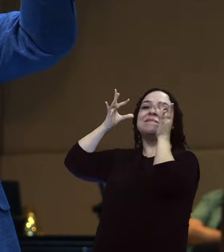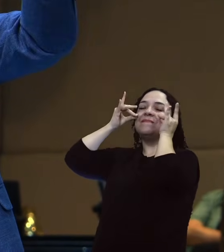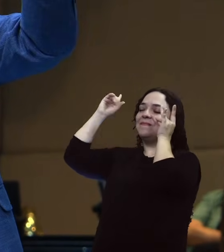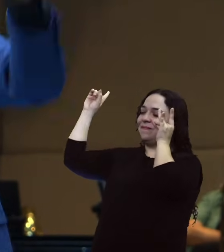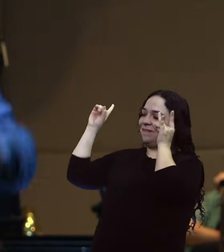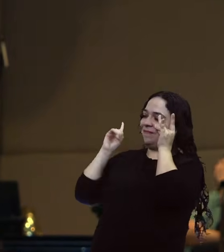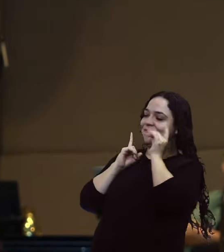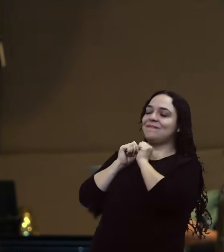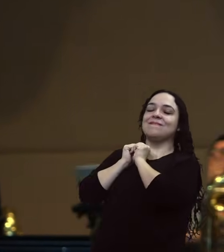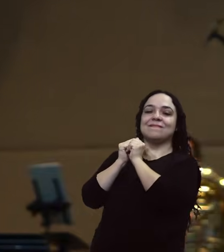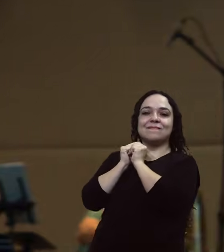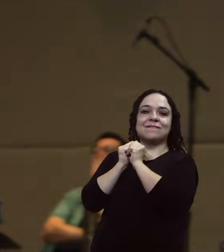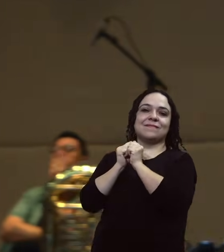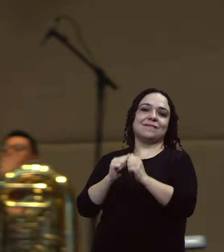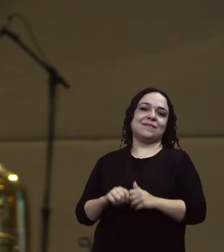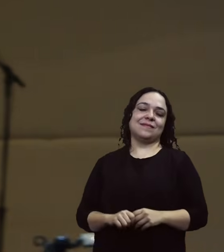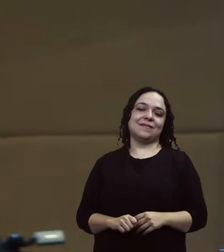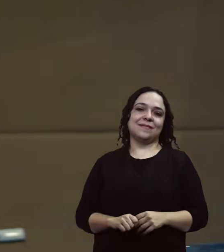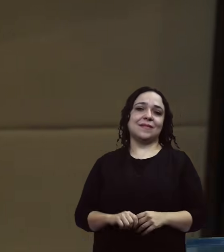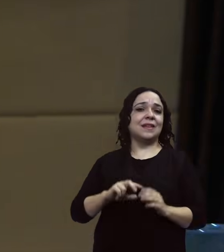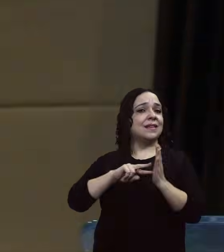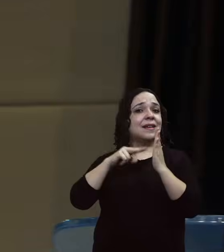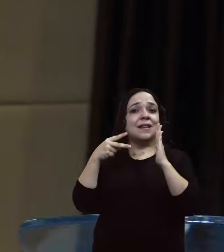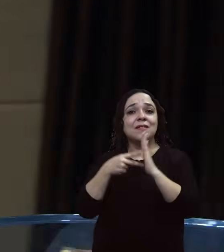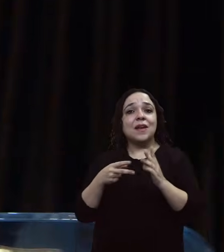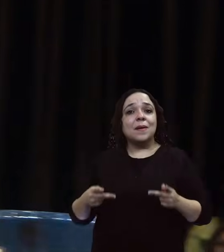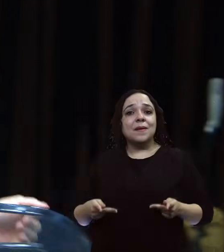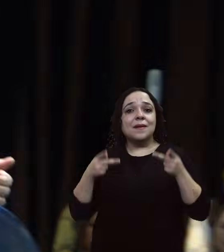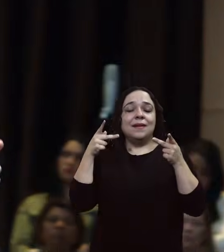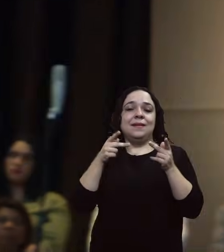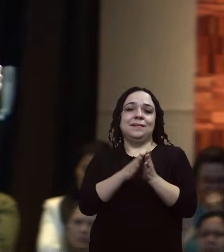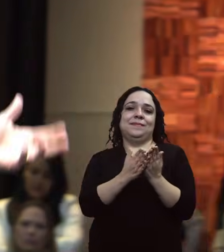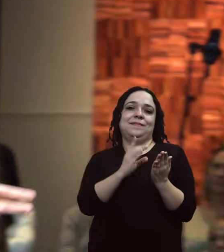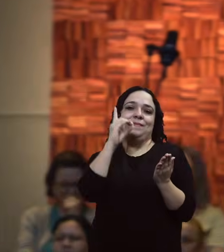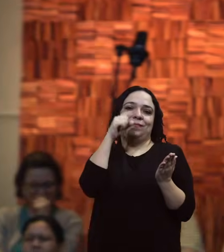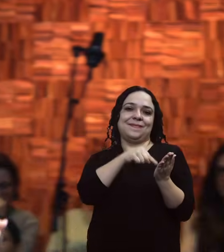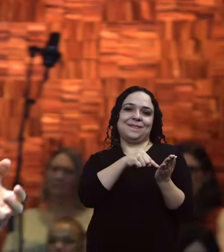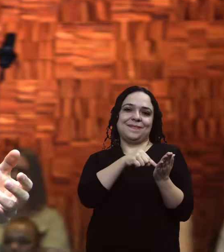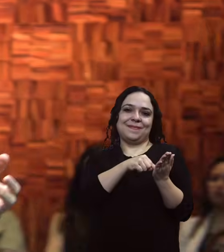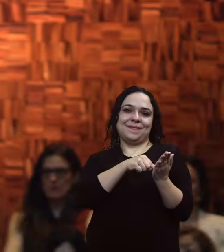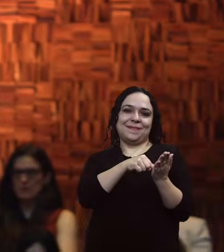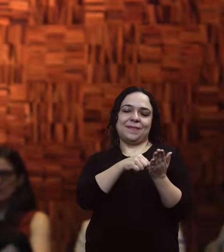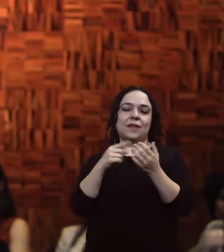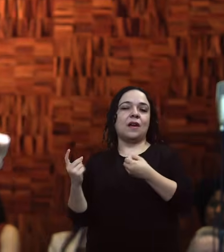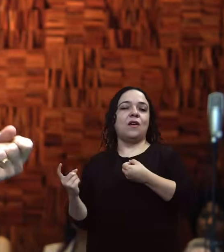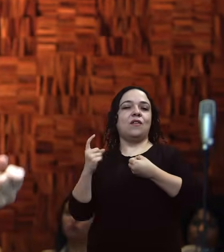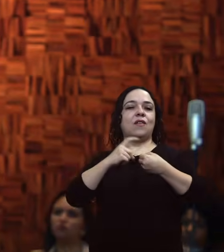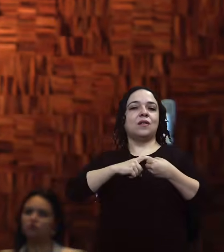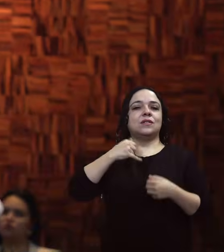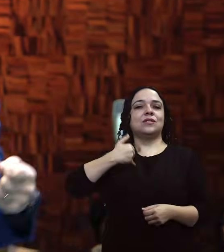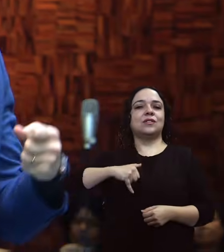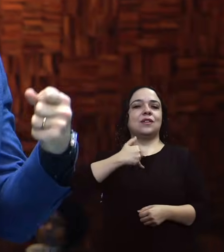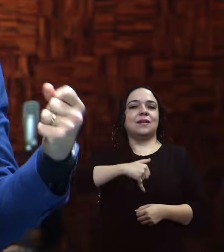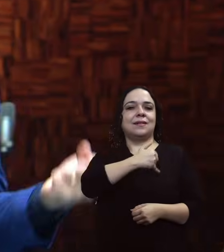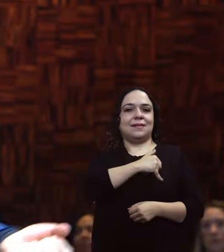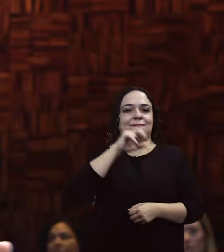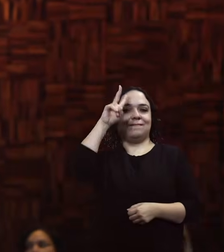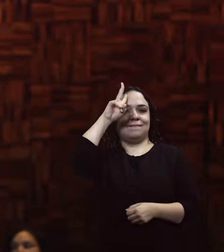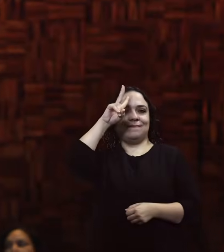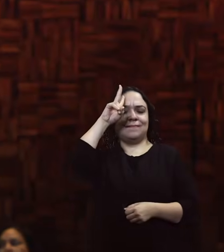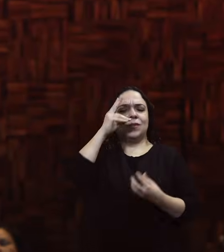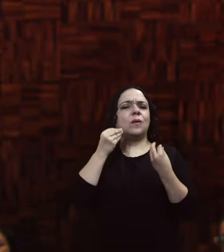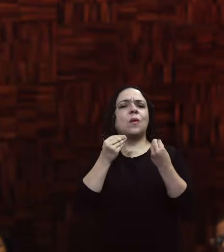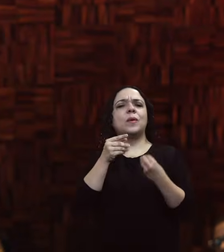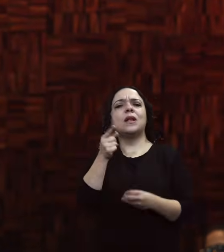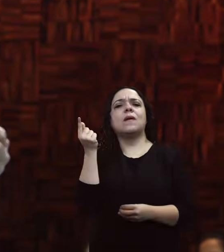você. É disso que se trata a prosperidade na Bíblia. Agora, para José alcançar essa